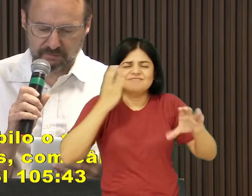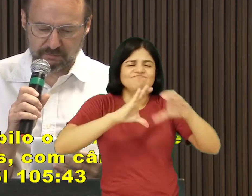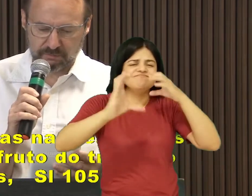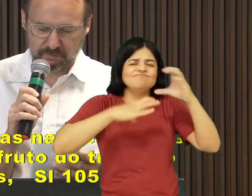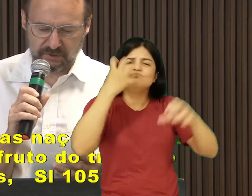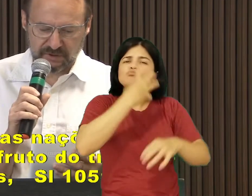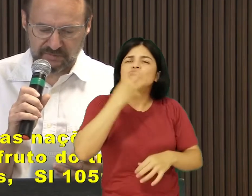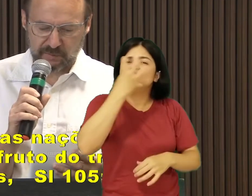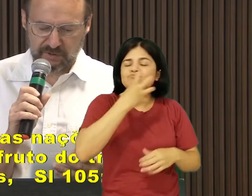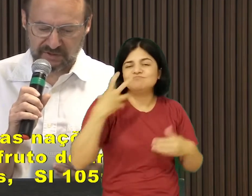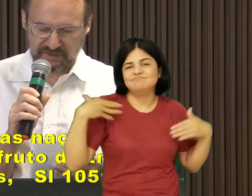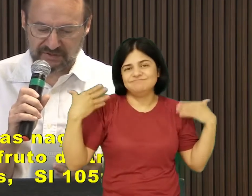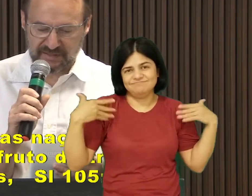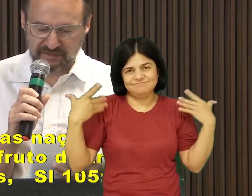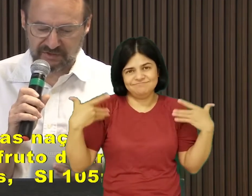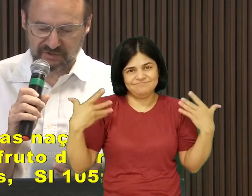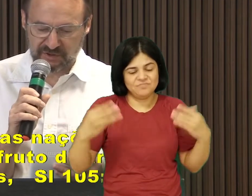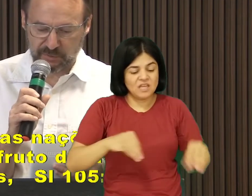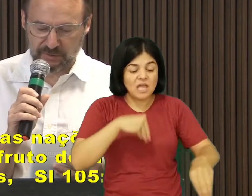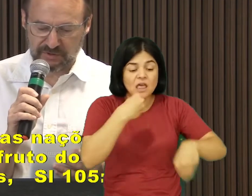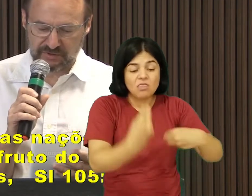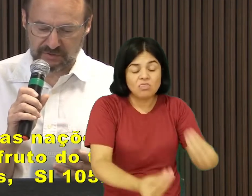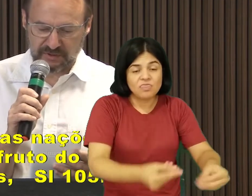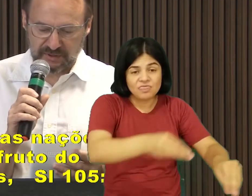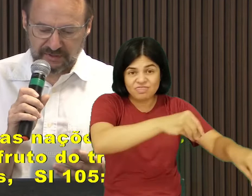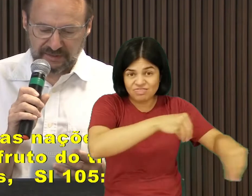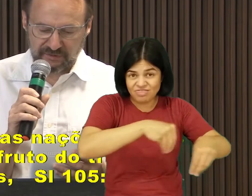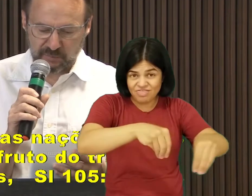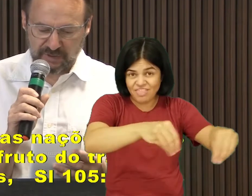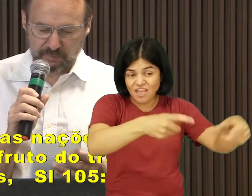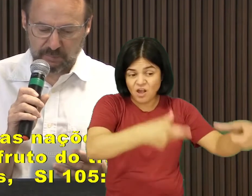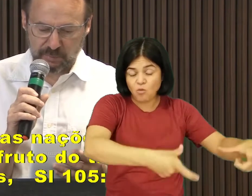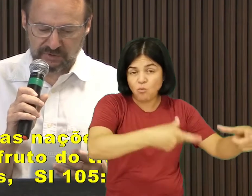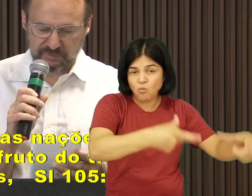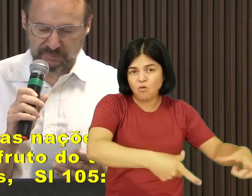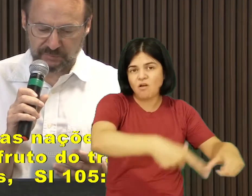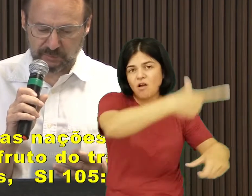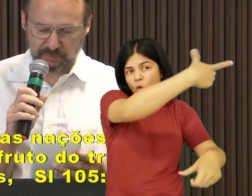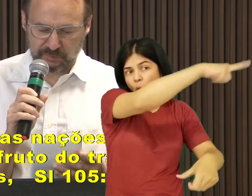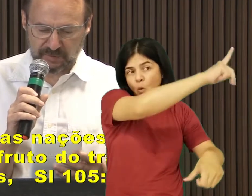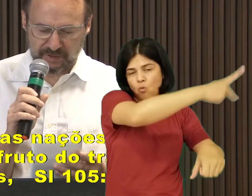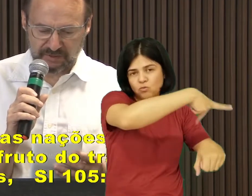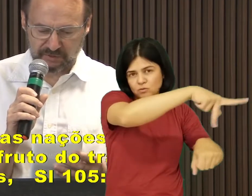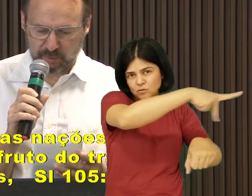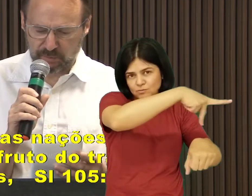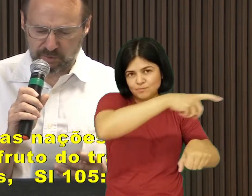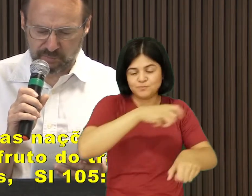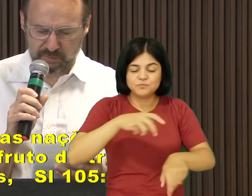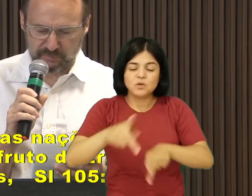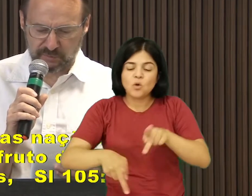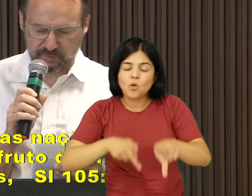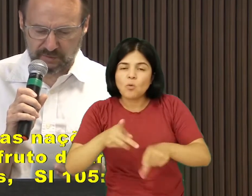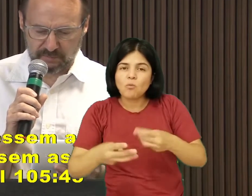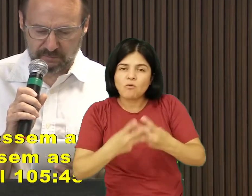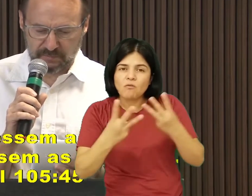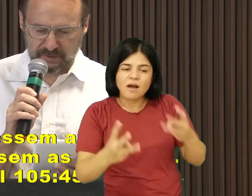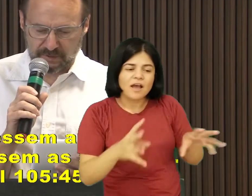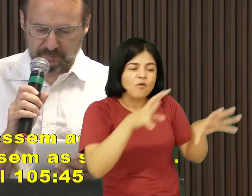alegres. Deu-lhes as terras das nações, e eles tomaram posse do fruto do trabalho de outros